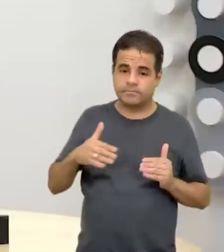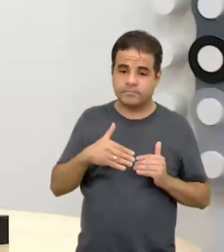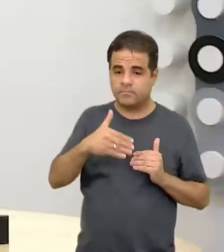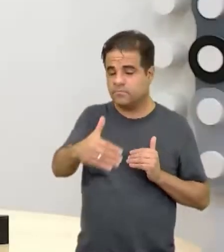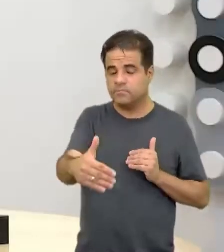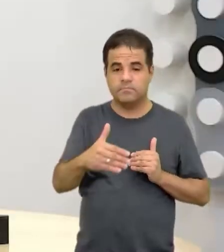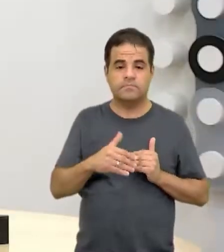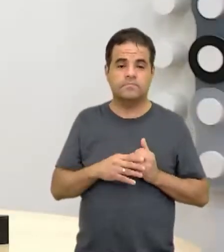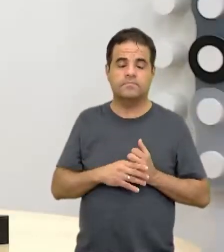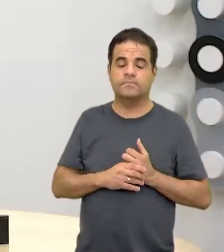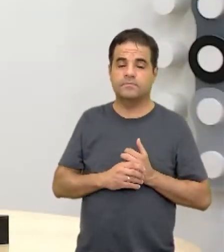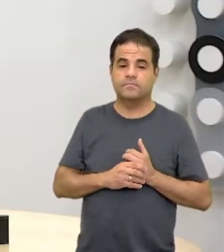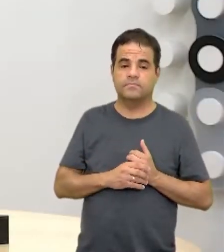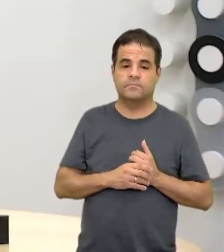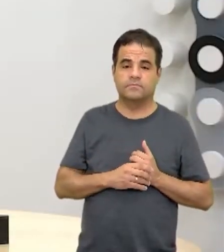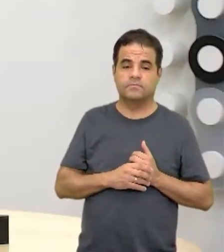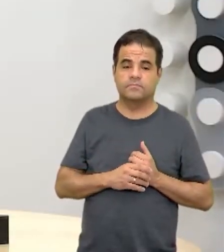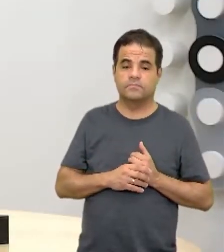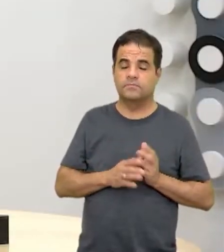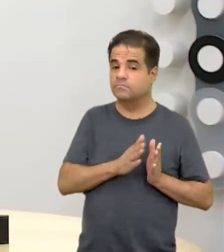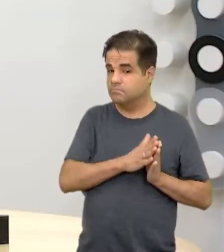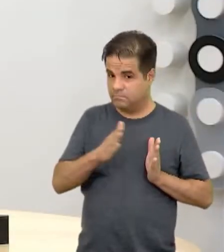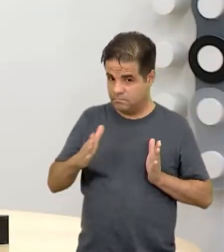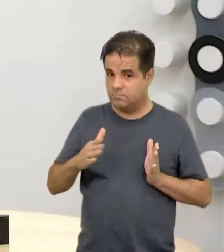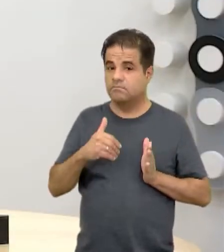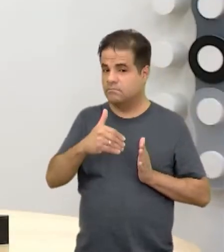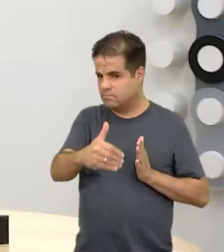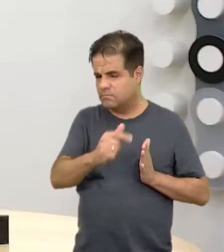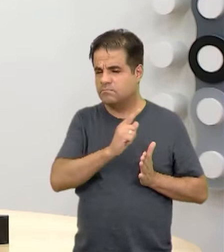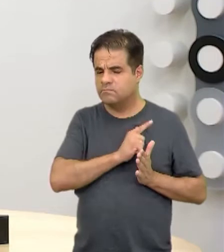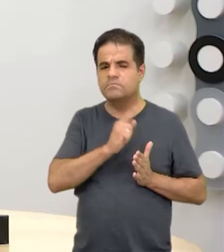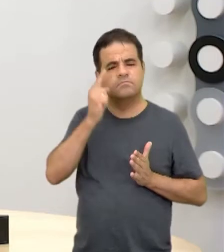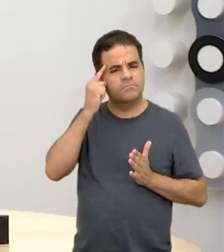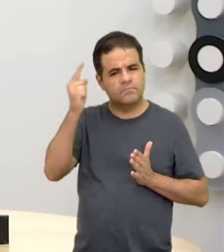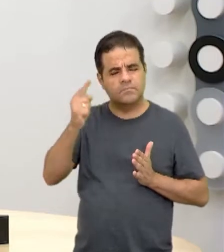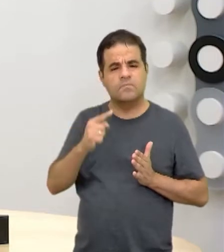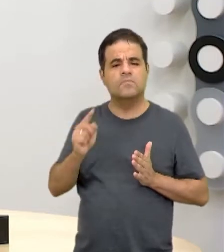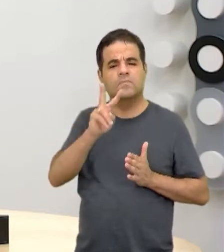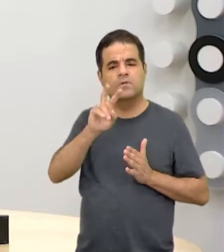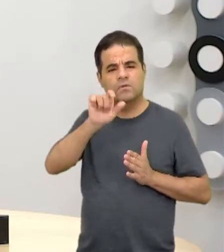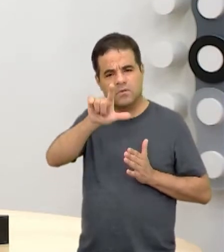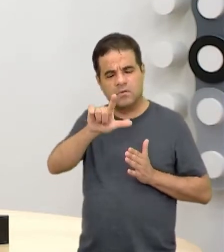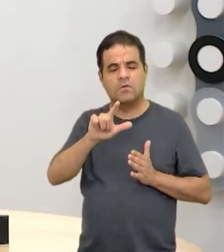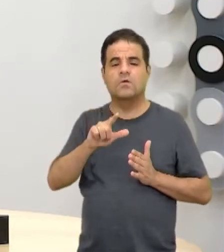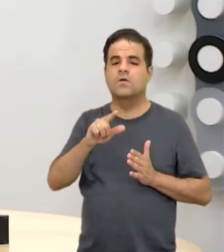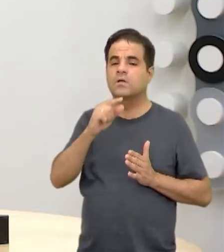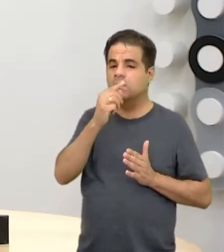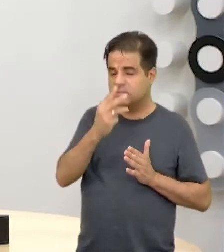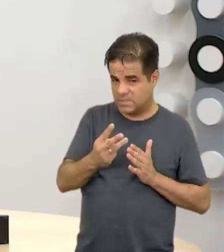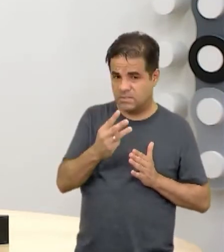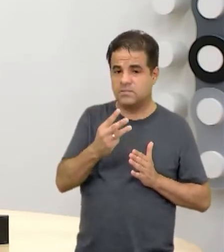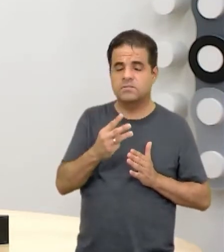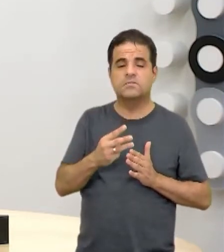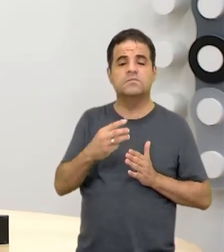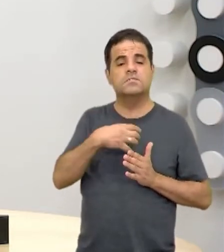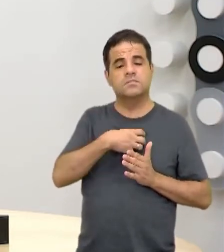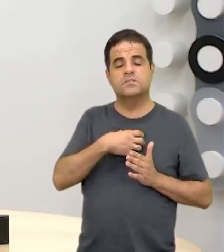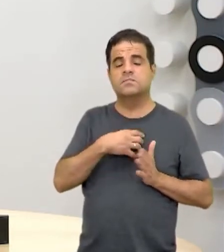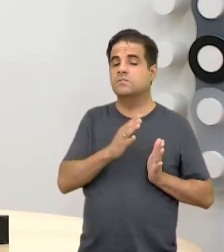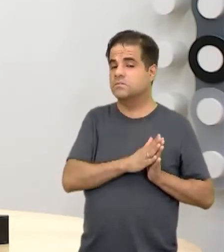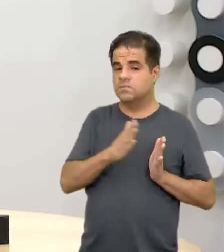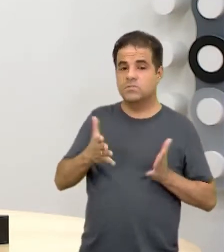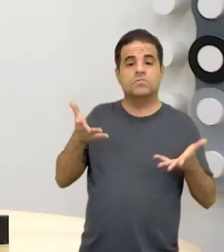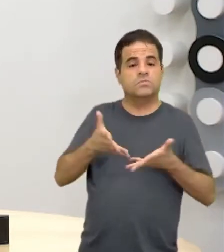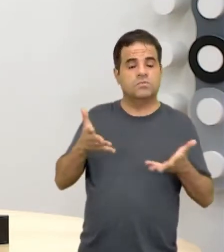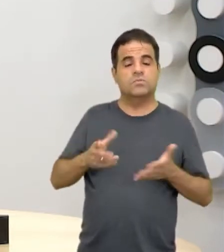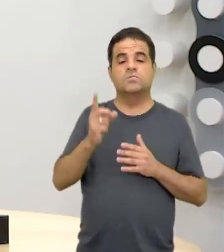Opa. acho que o tamanho do cérebro, né? De 3,5 centímetros no volume, né? Aham. 3,50 centímetros cúbicos e